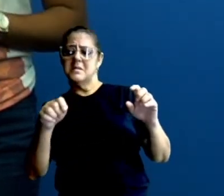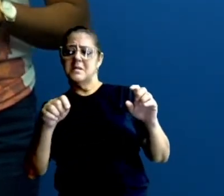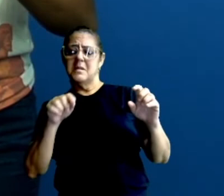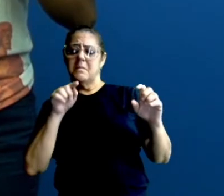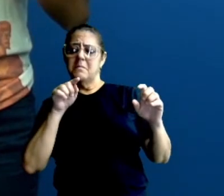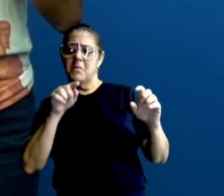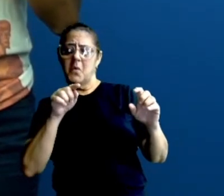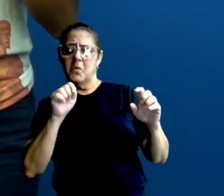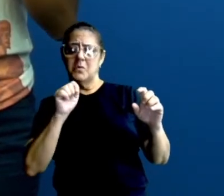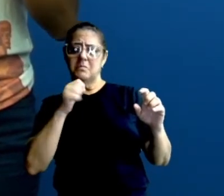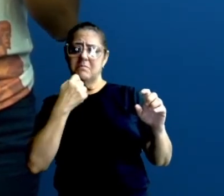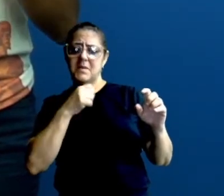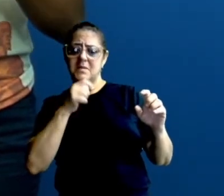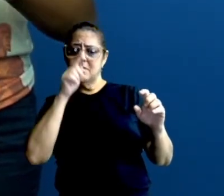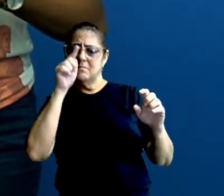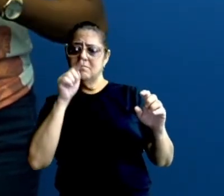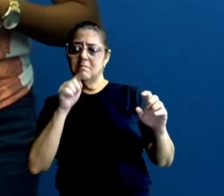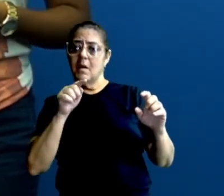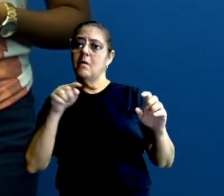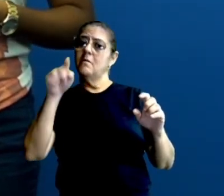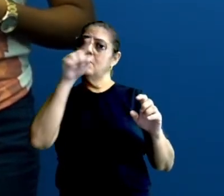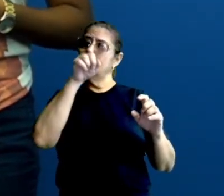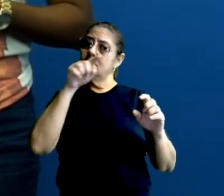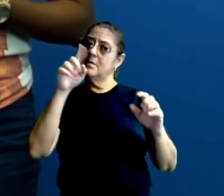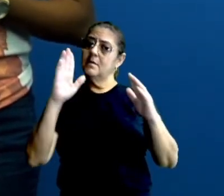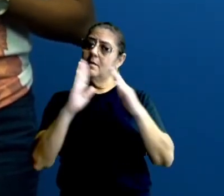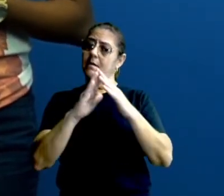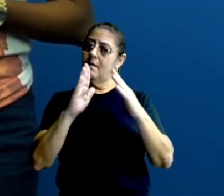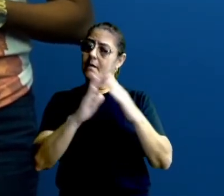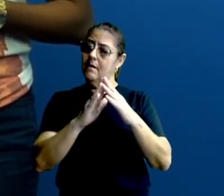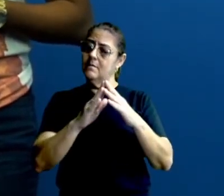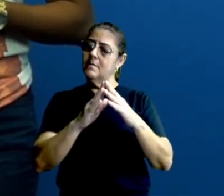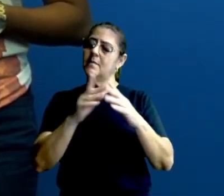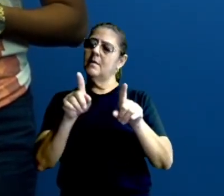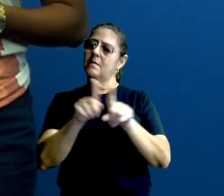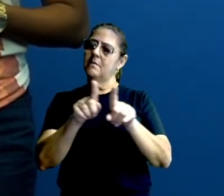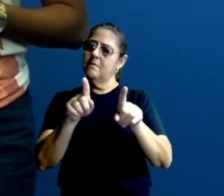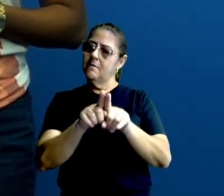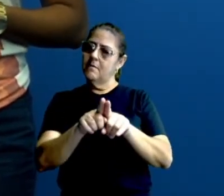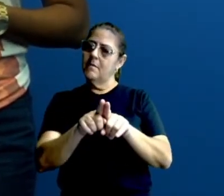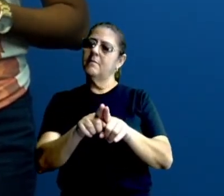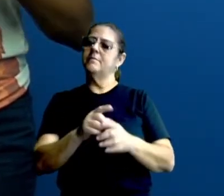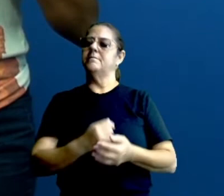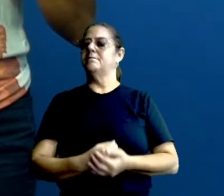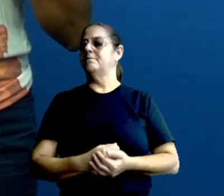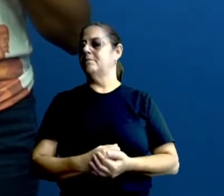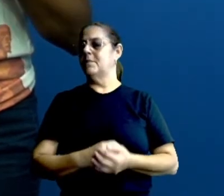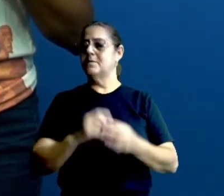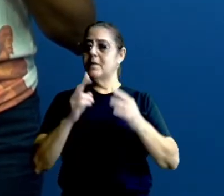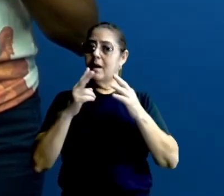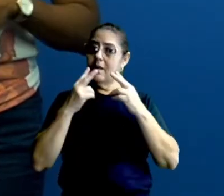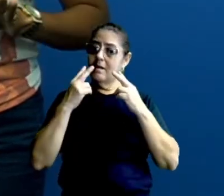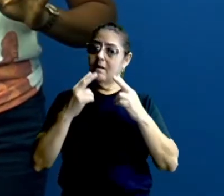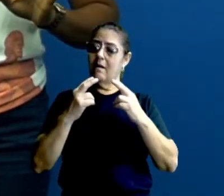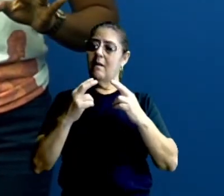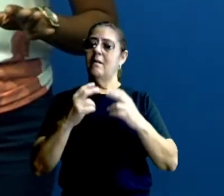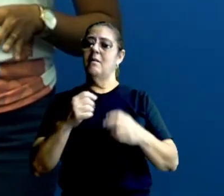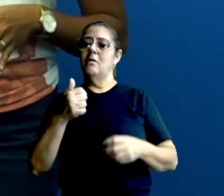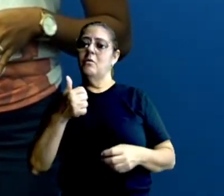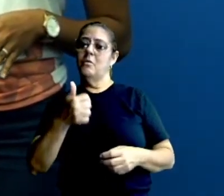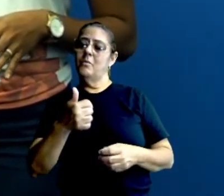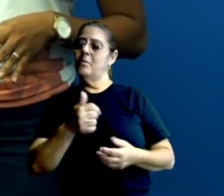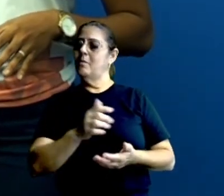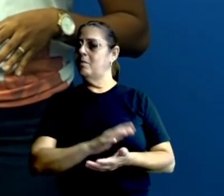com e sinais de pontuação Então você aí em casa precisa também ficar ligado nesse ponto certo